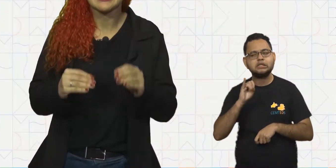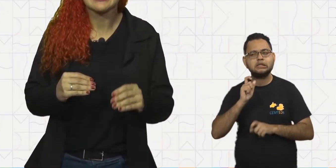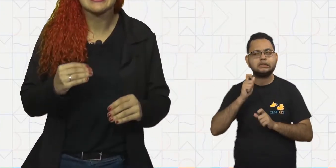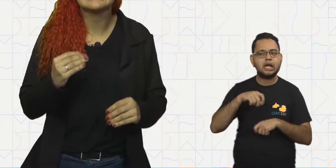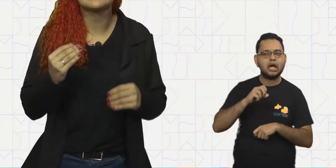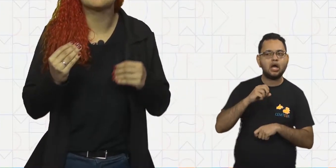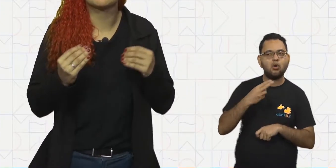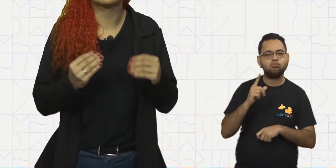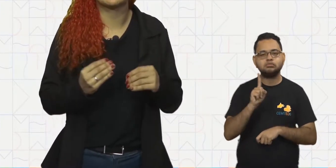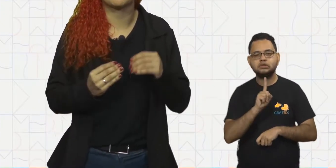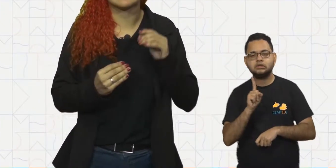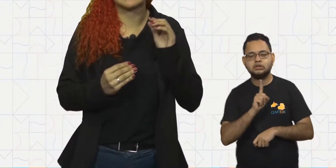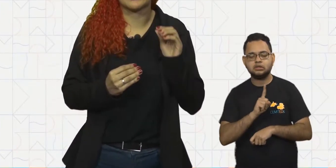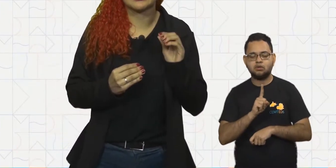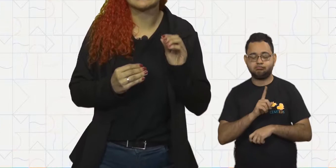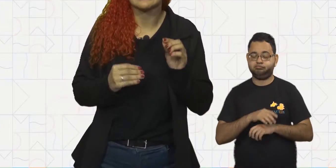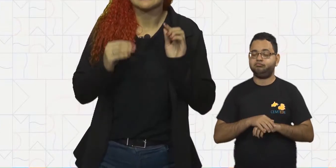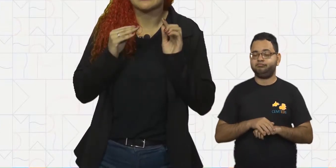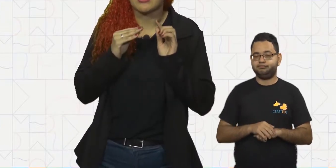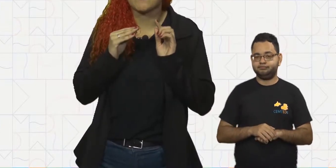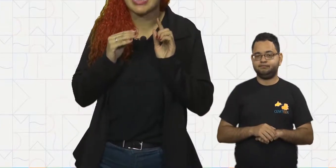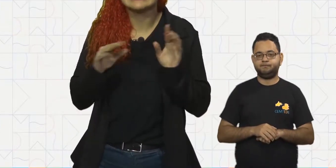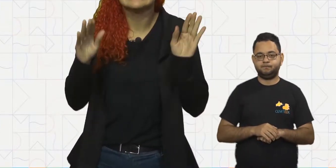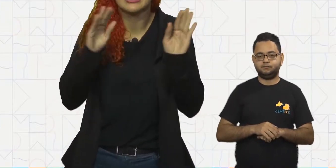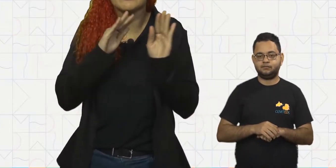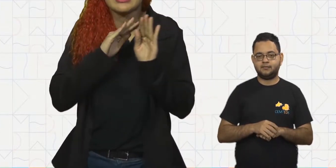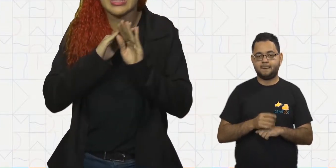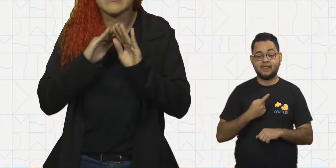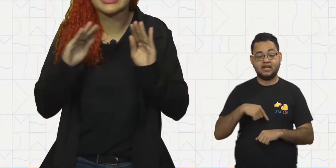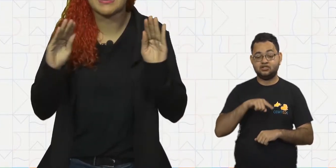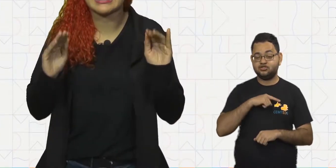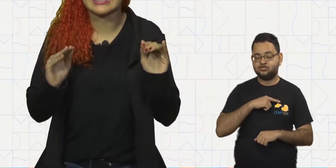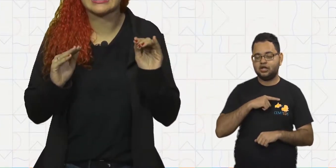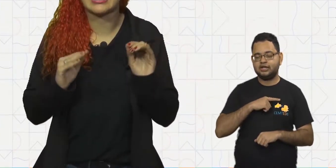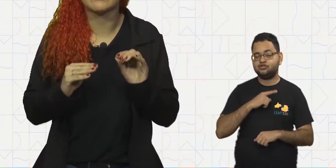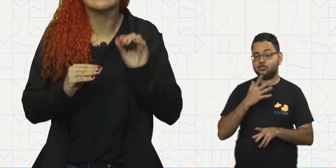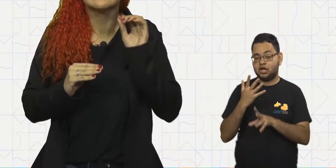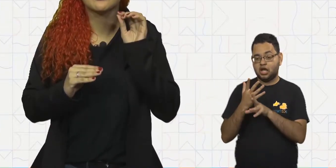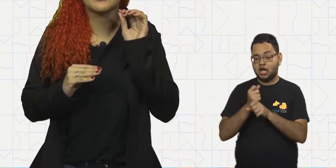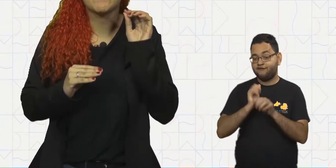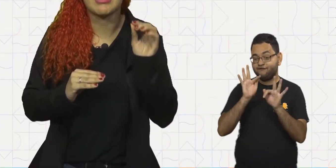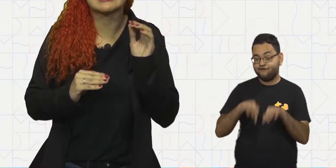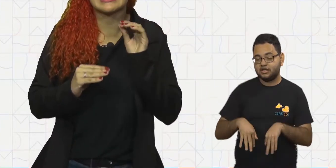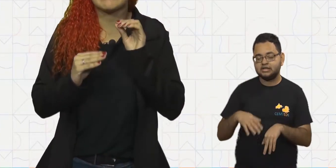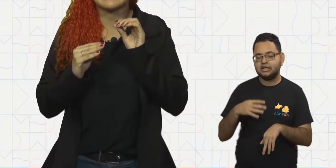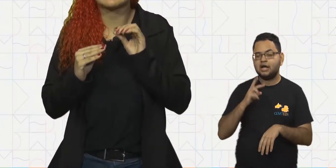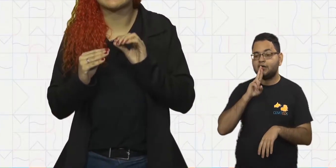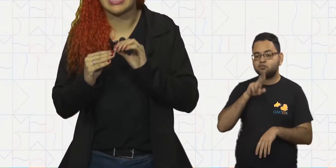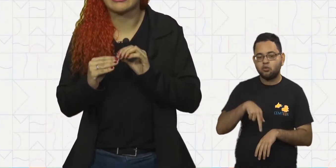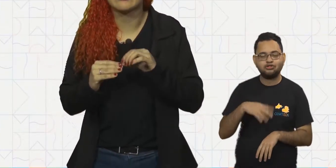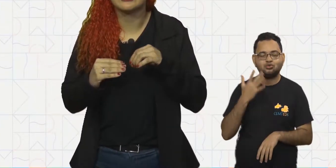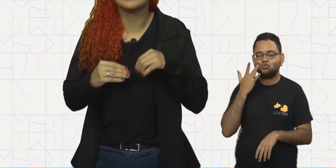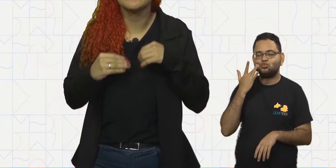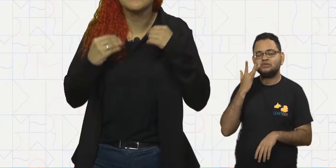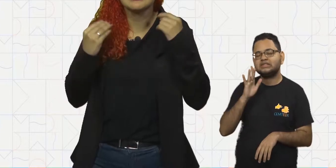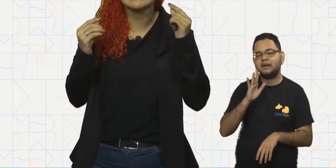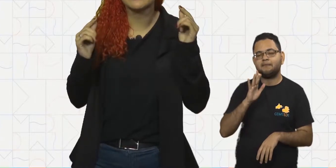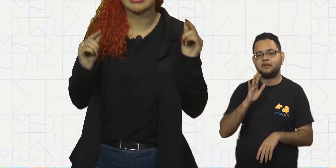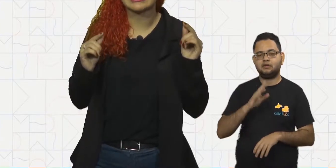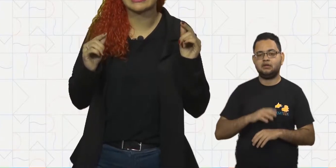mesmo este mão e situações na quais não temos precisão sobre qual será o resultado